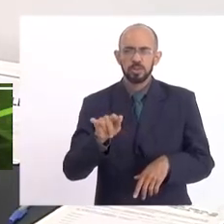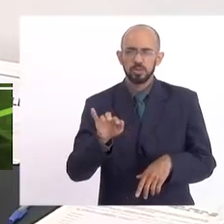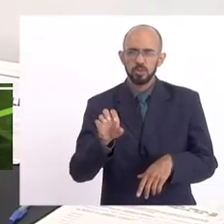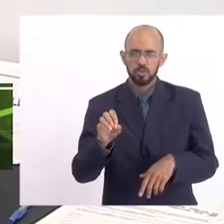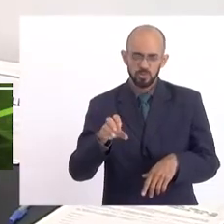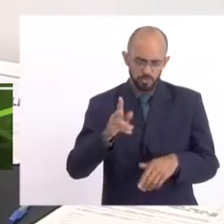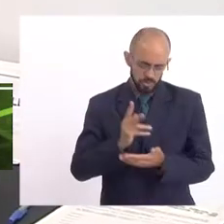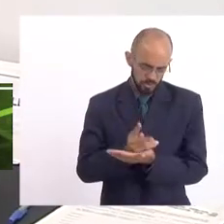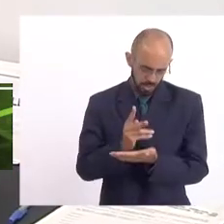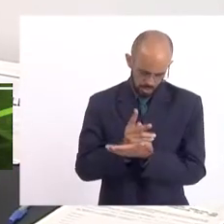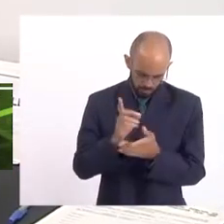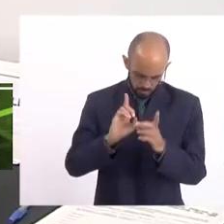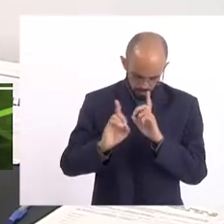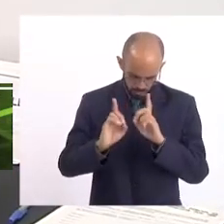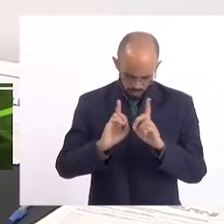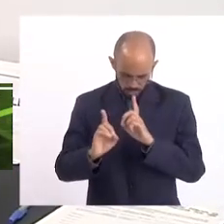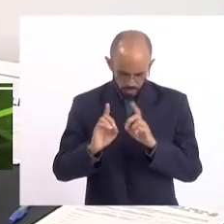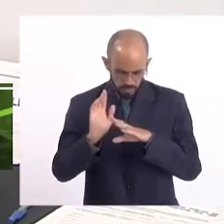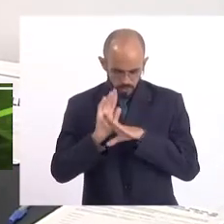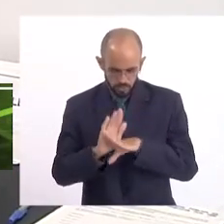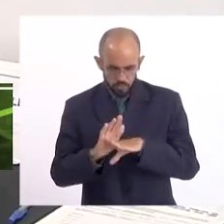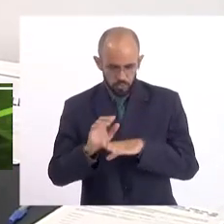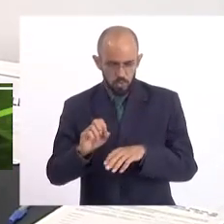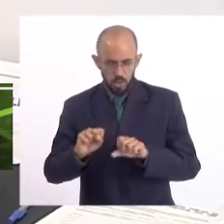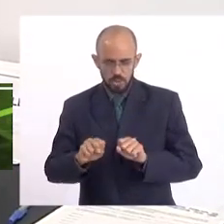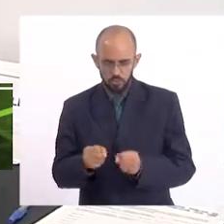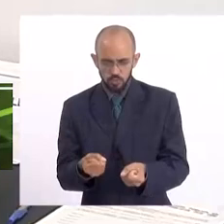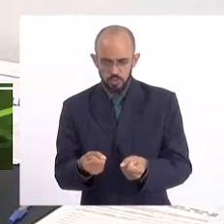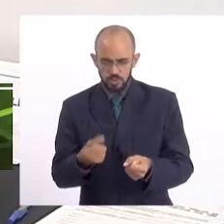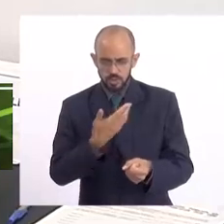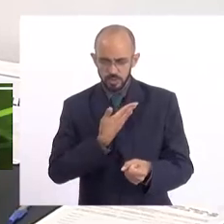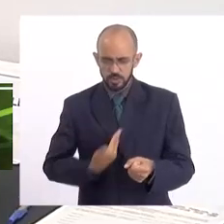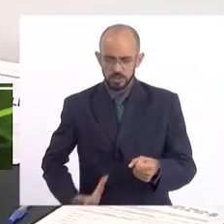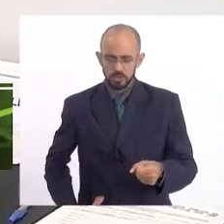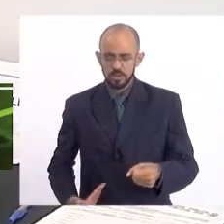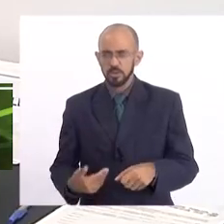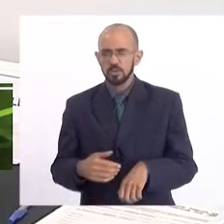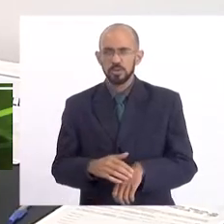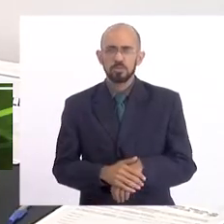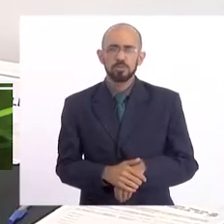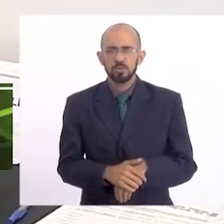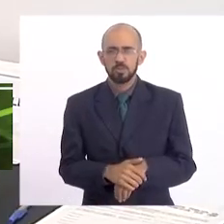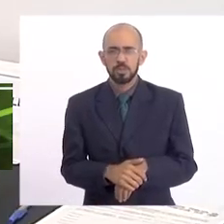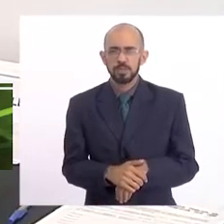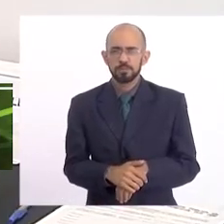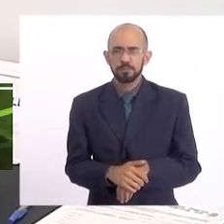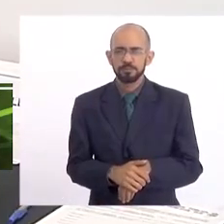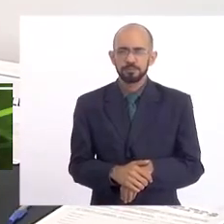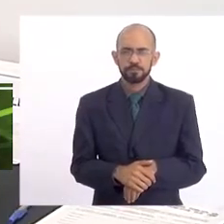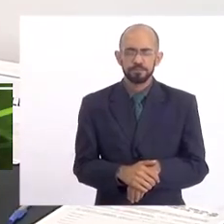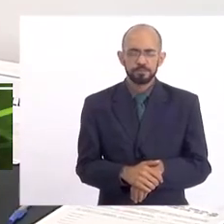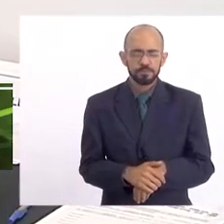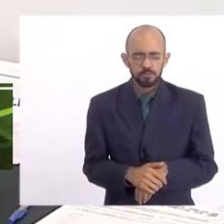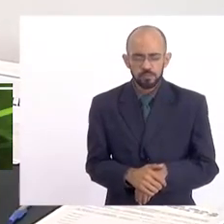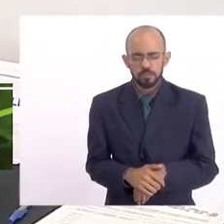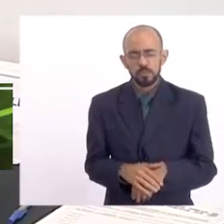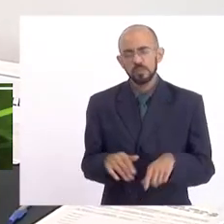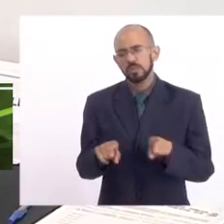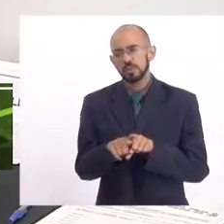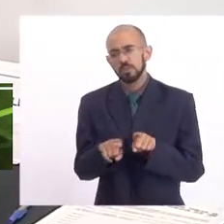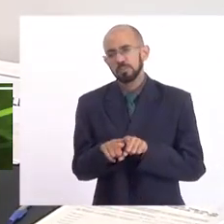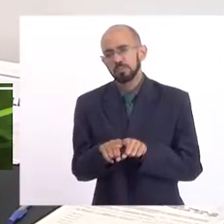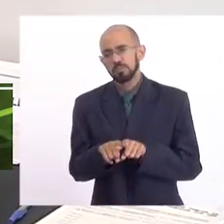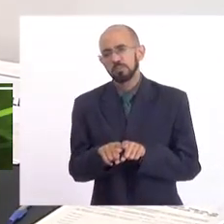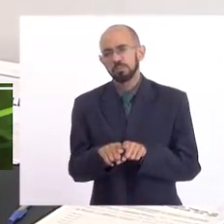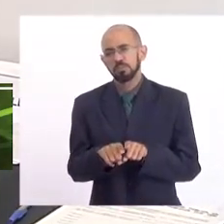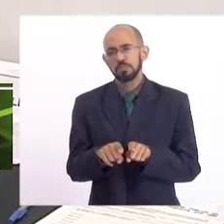diálogo ali, ajudou muitas forças de segurança, inclusive. Então, deixar isso registrado, tá? E a questão do deputado Luiz